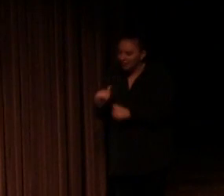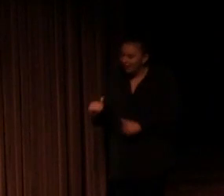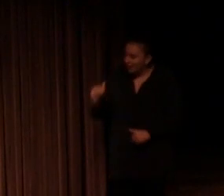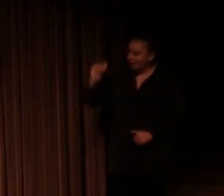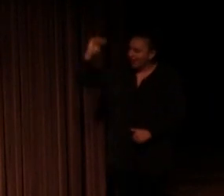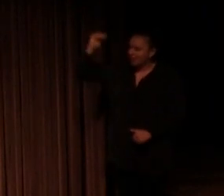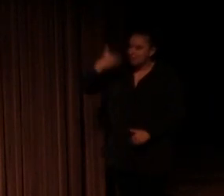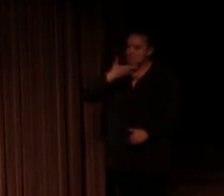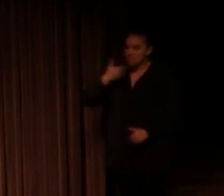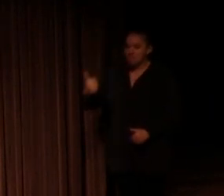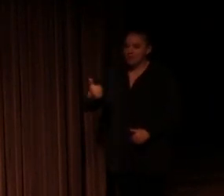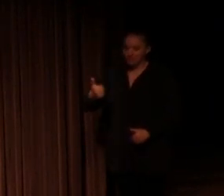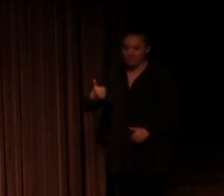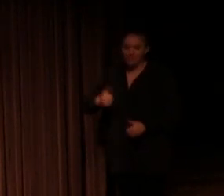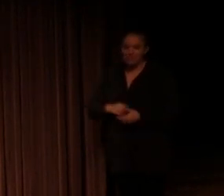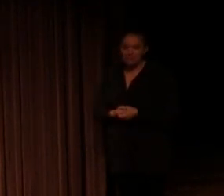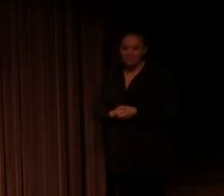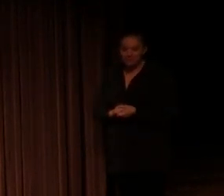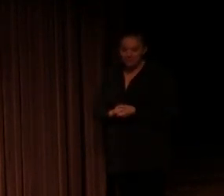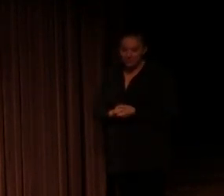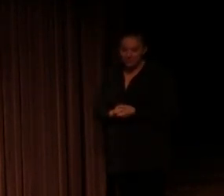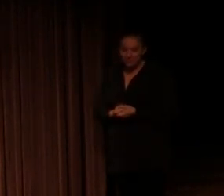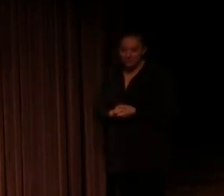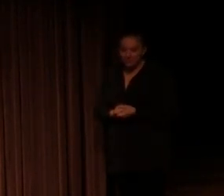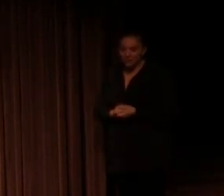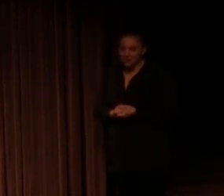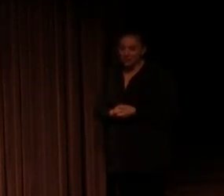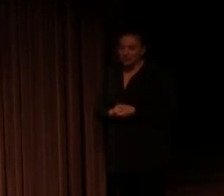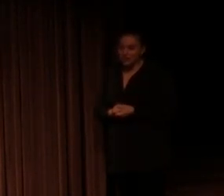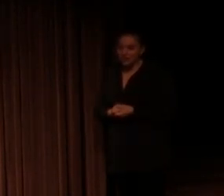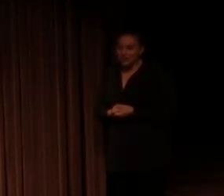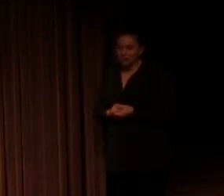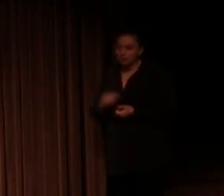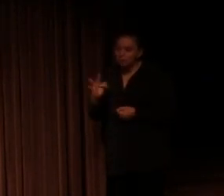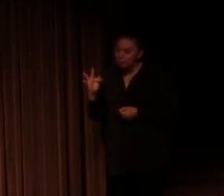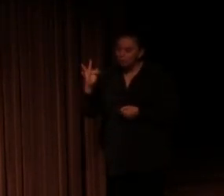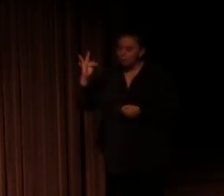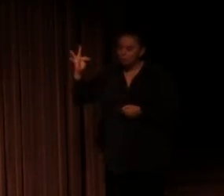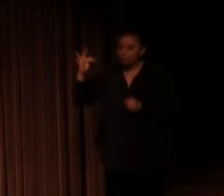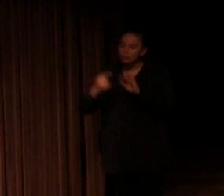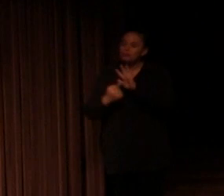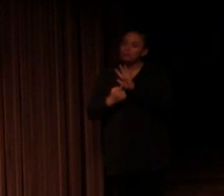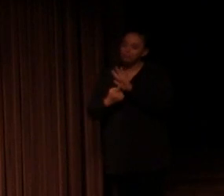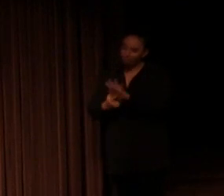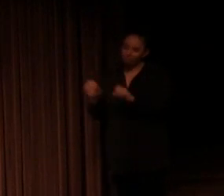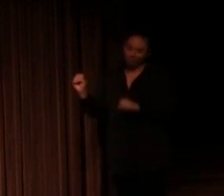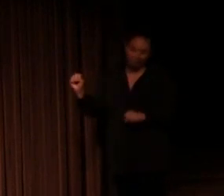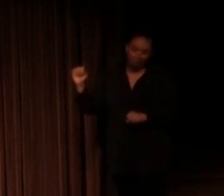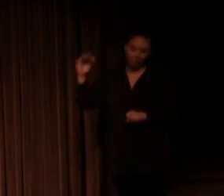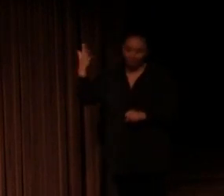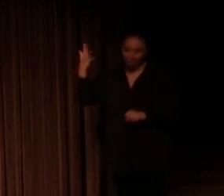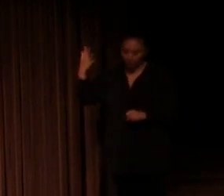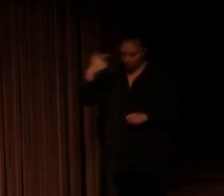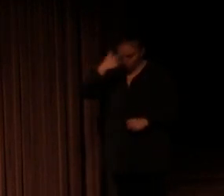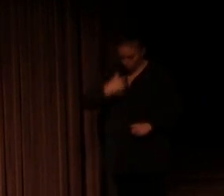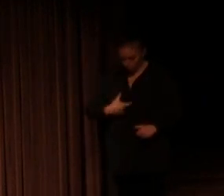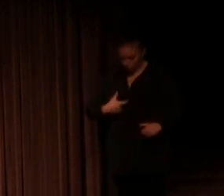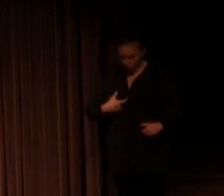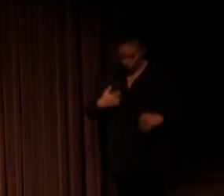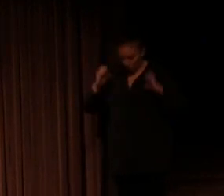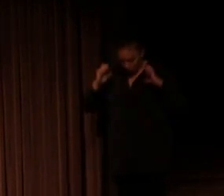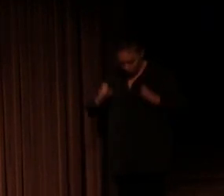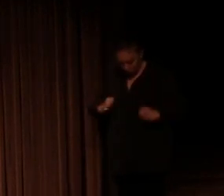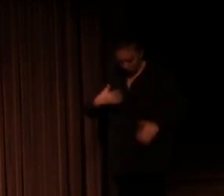melhor né isso se apresenta depois no futuro nos seus traços da sua personalidade no seu caráter